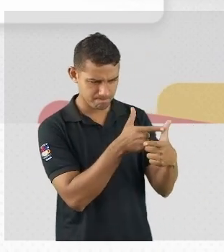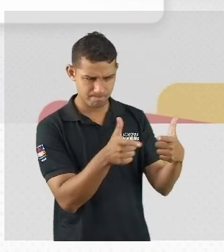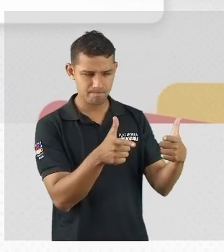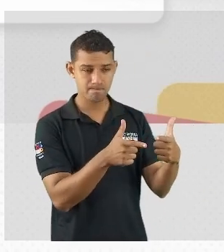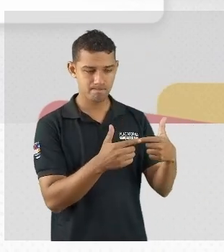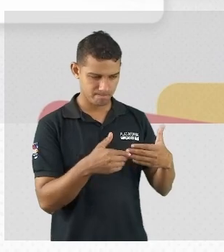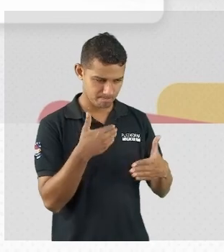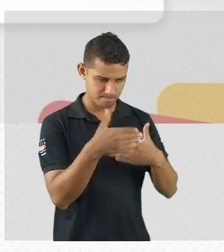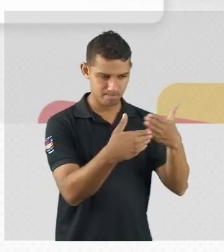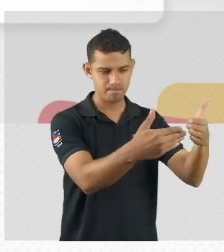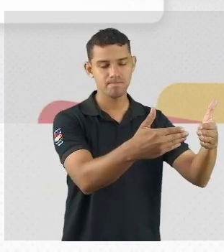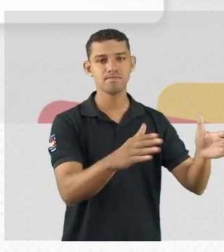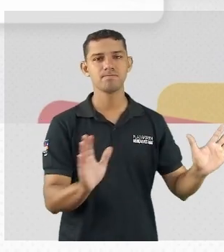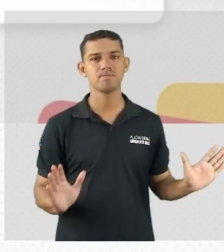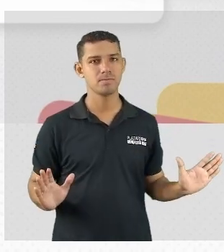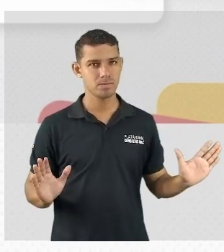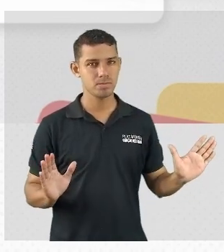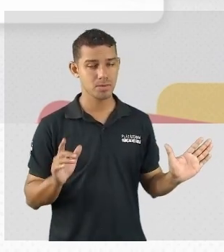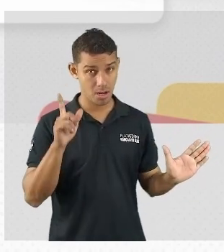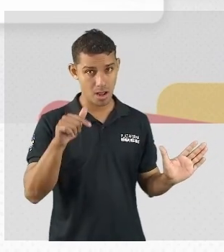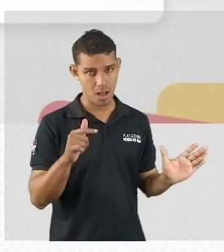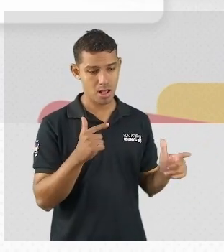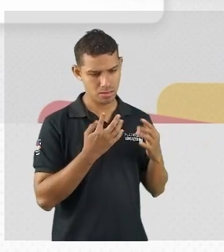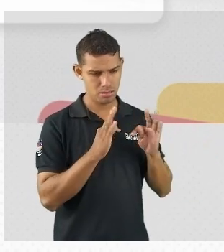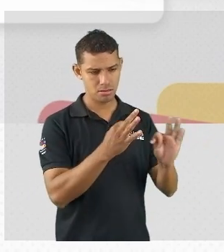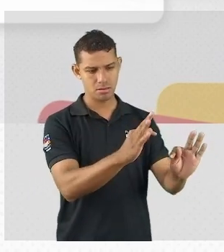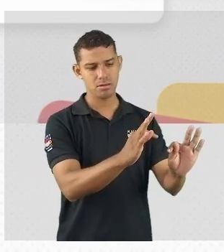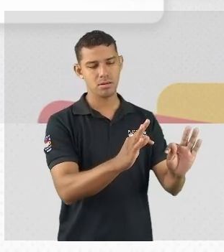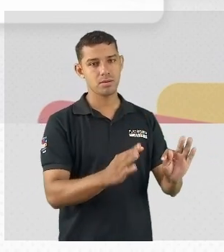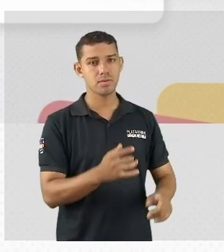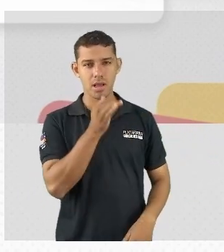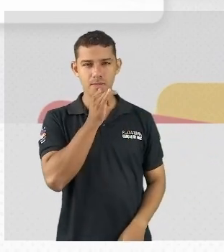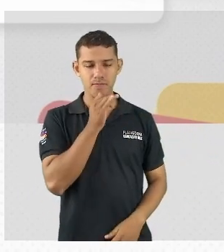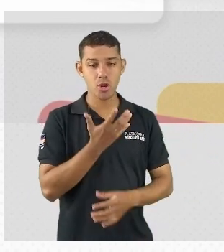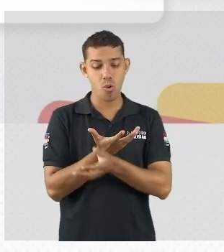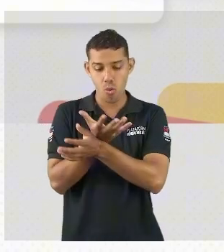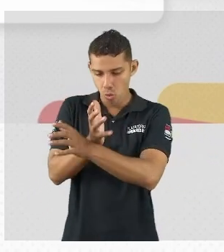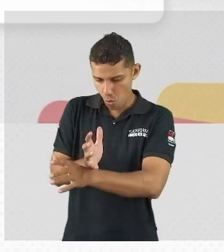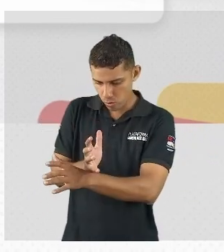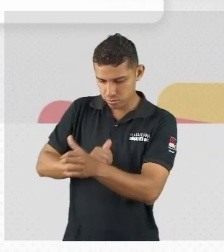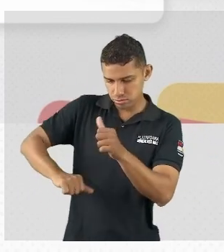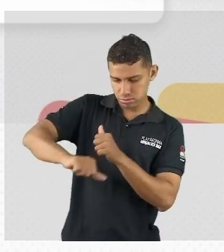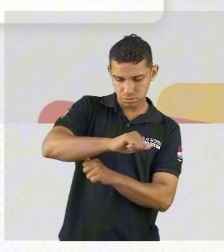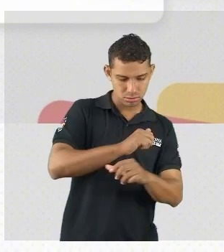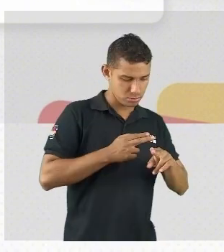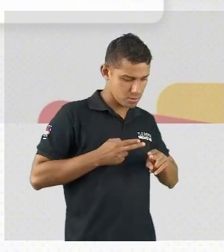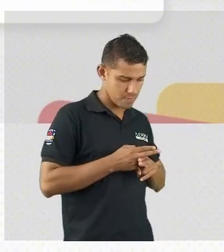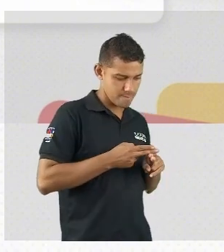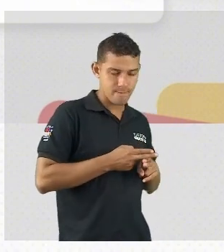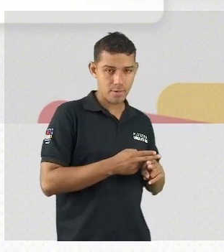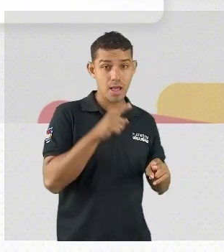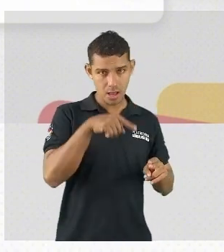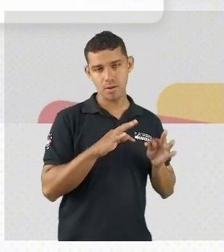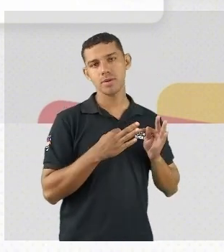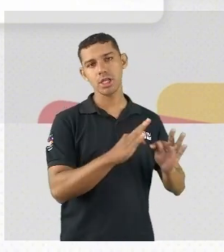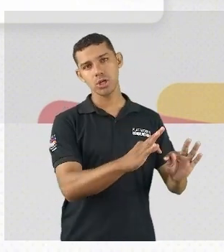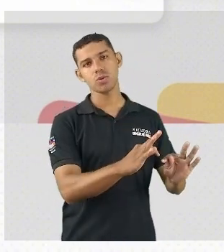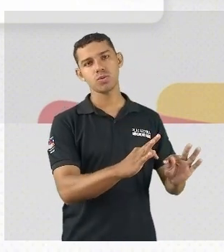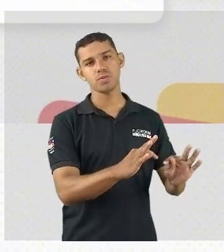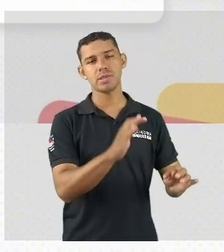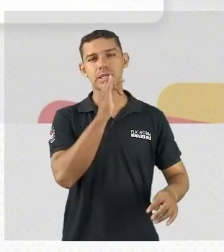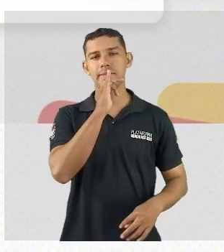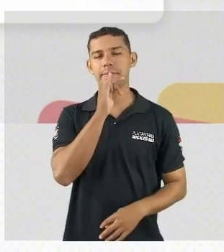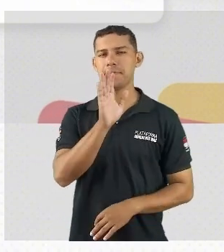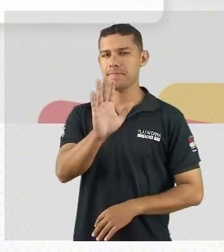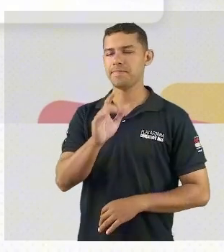ultrapassar elas. Tá? Então, isso é tecnologia. No momento que eu pego um osso e eu transformo numa faca, é uma tecnologia. No momento que eu pego